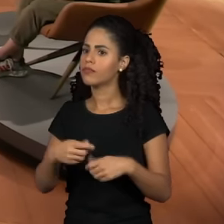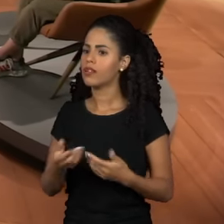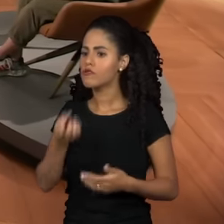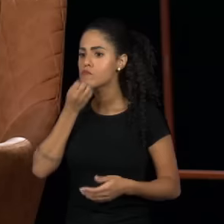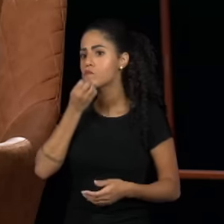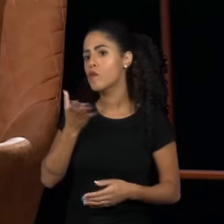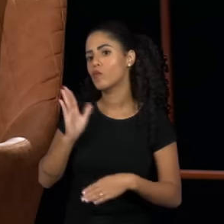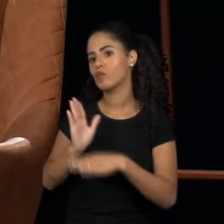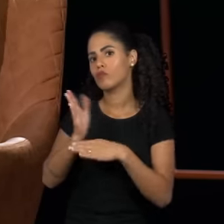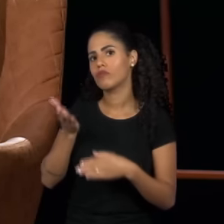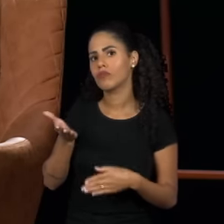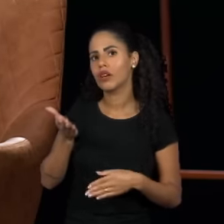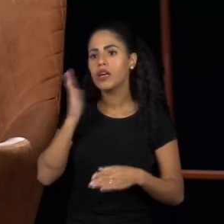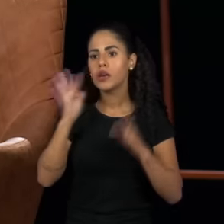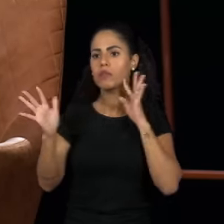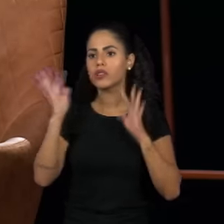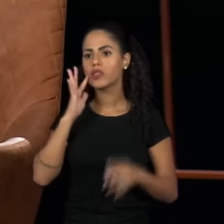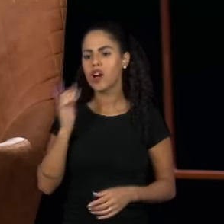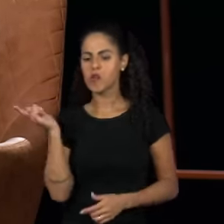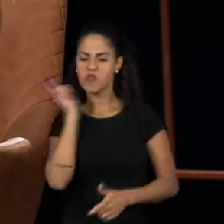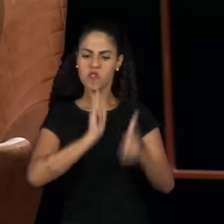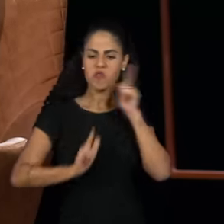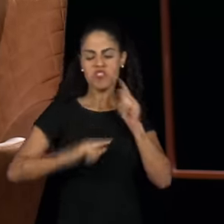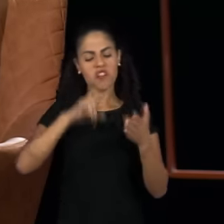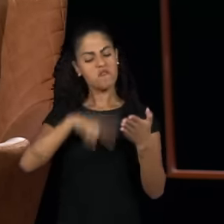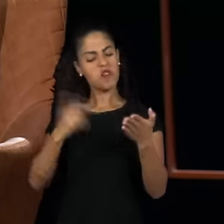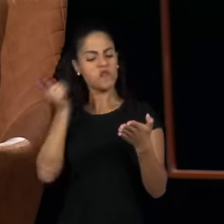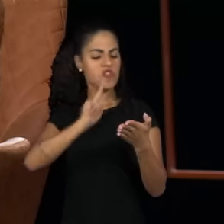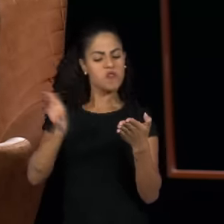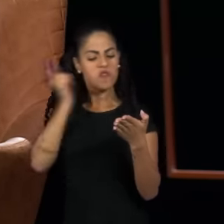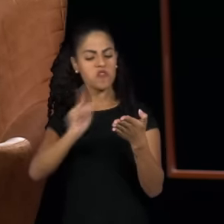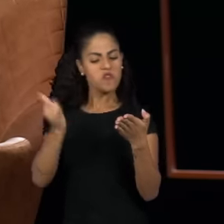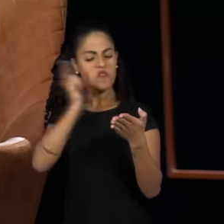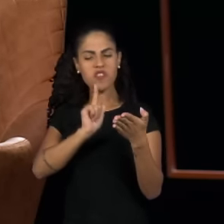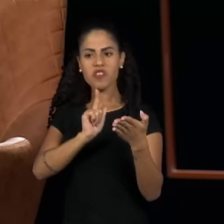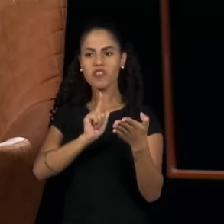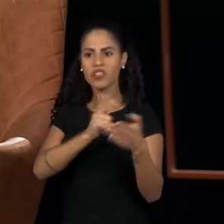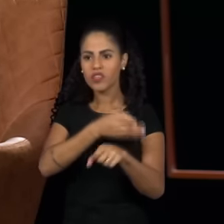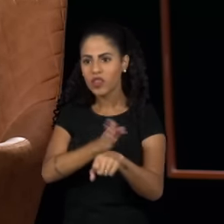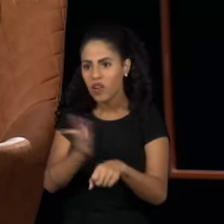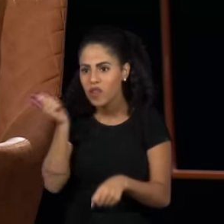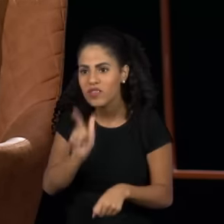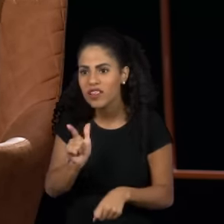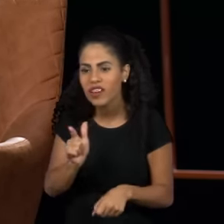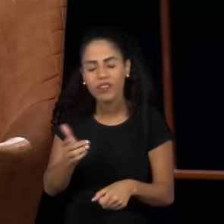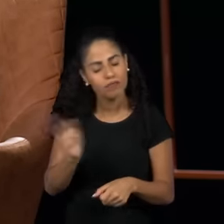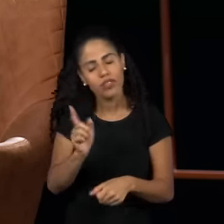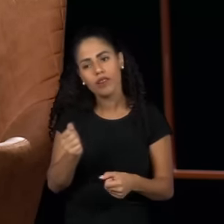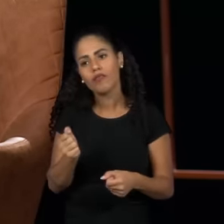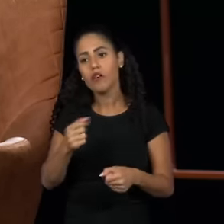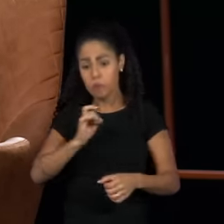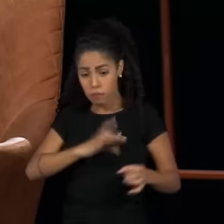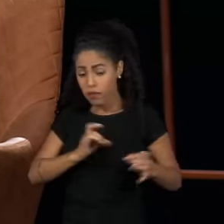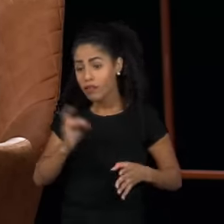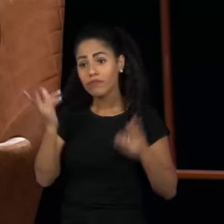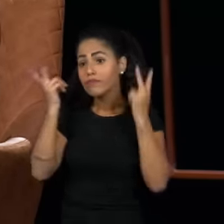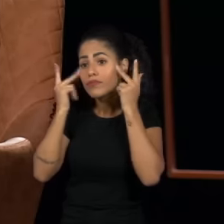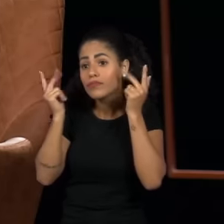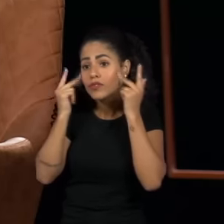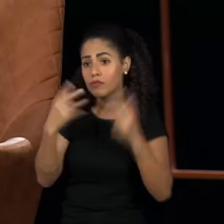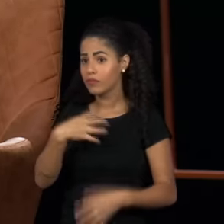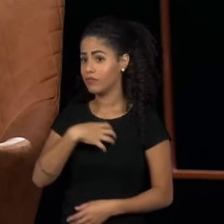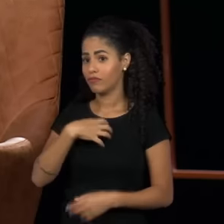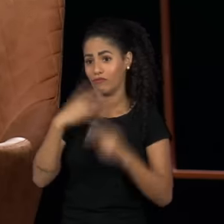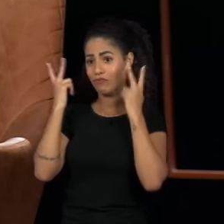crítico, porque imagina se você achar que você consegue tudo. Até hoje eu falo... Agora eu estou em cartaz, eu tive muito medo também de fazer uma peça do